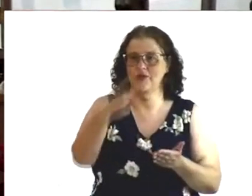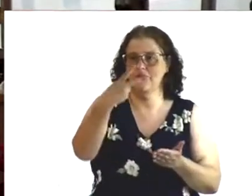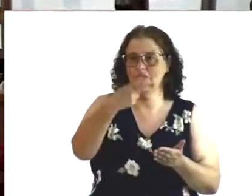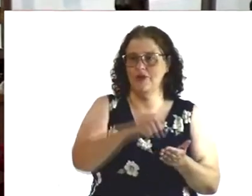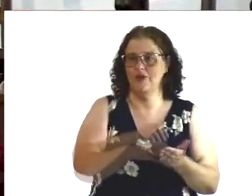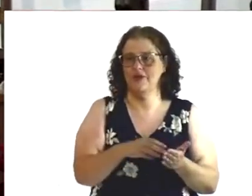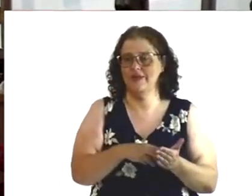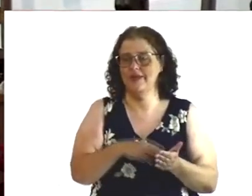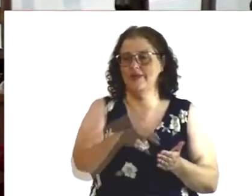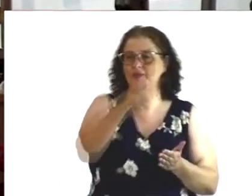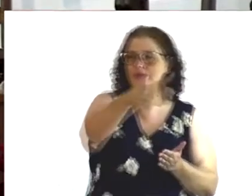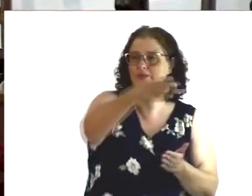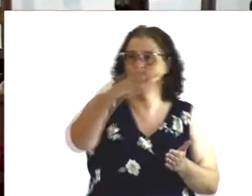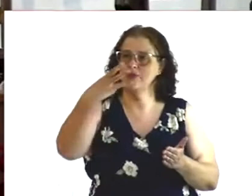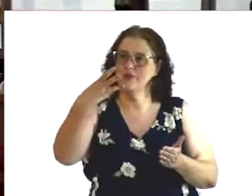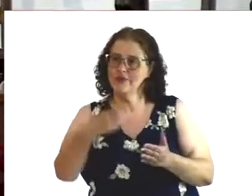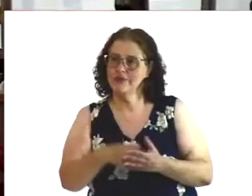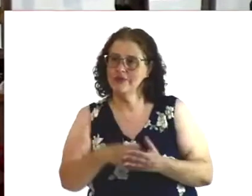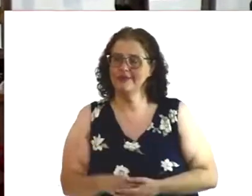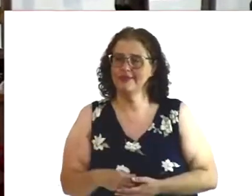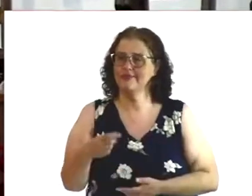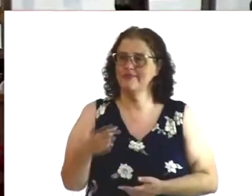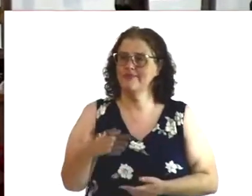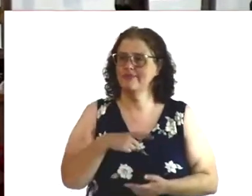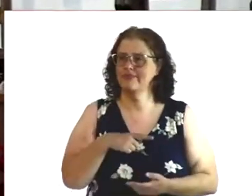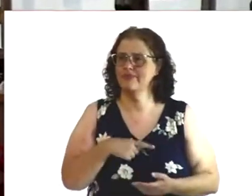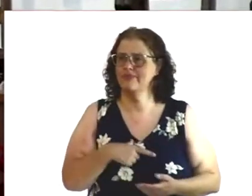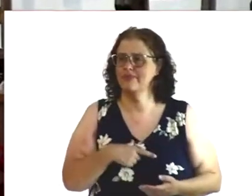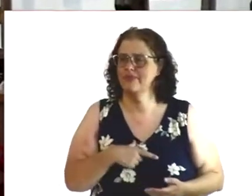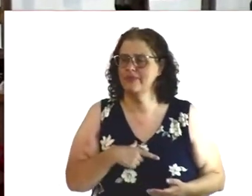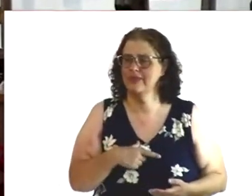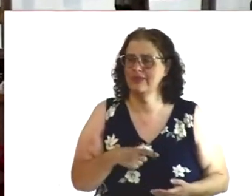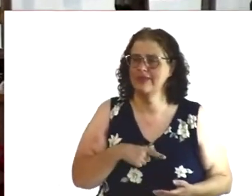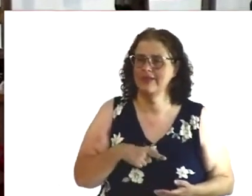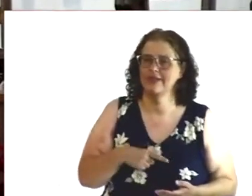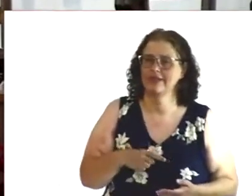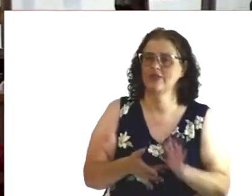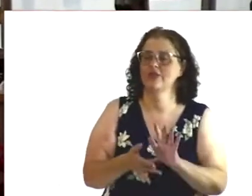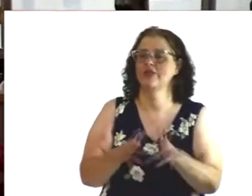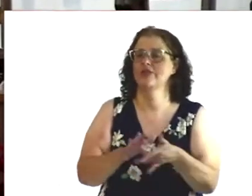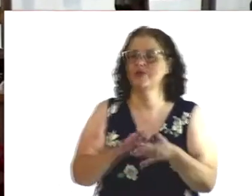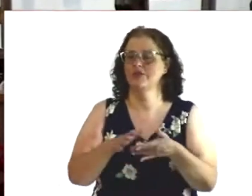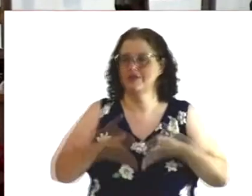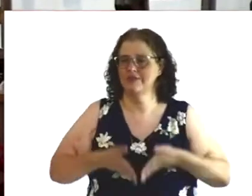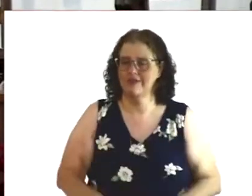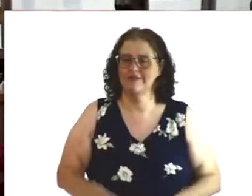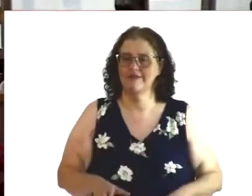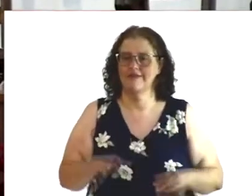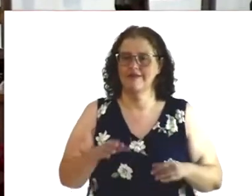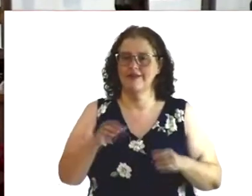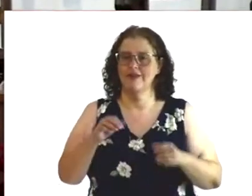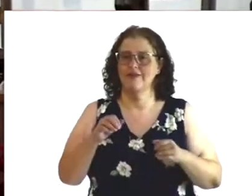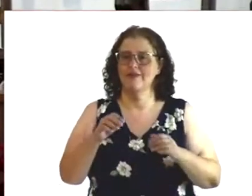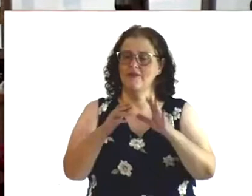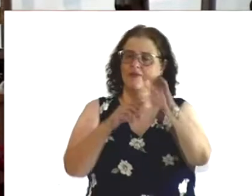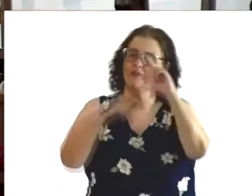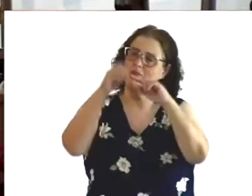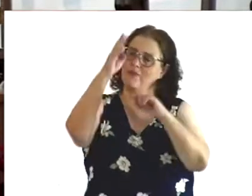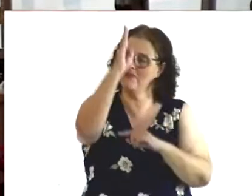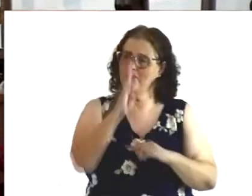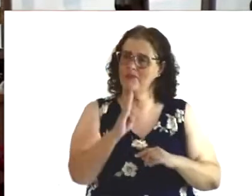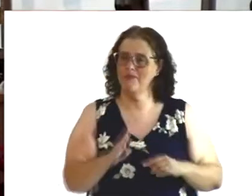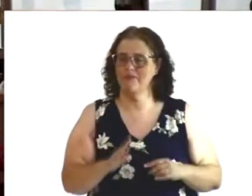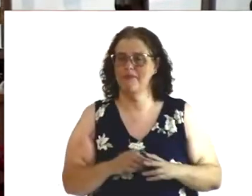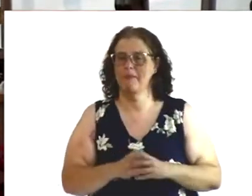12. Tendo Jesus nascido em Belém da Judeia, em dias do rei Herodes, eis que